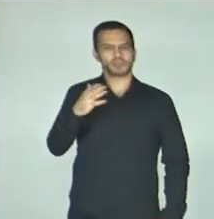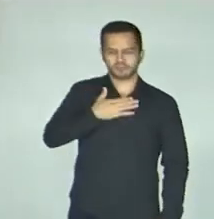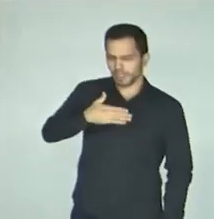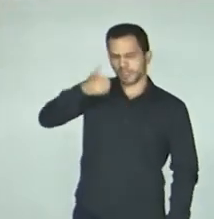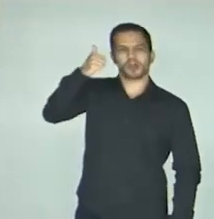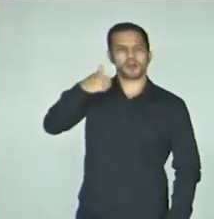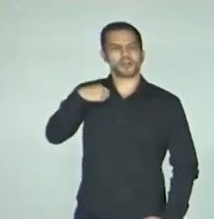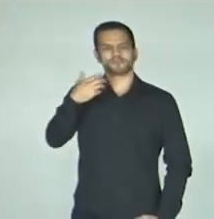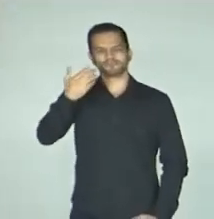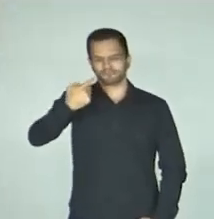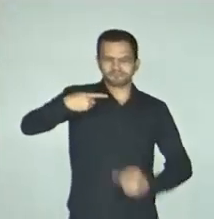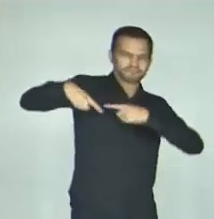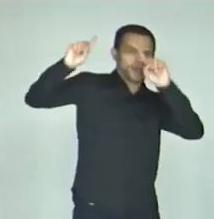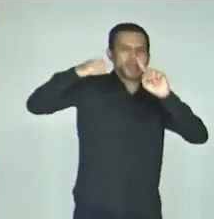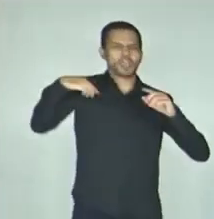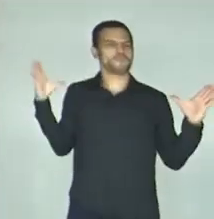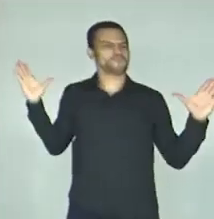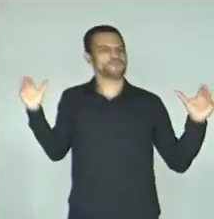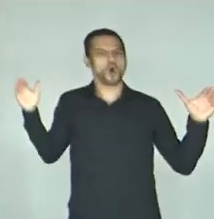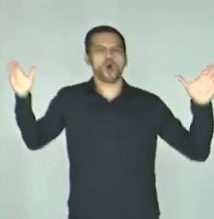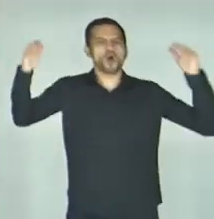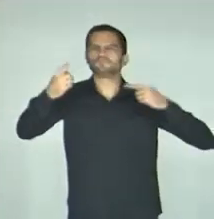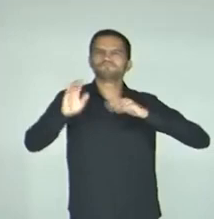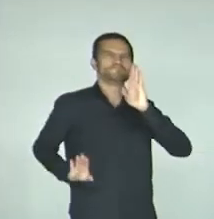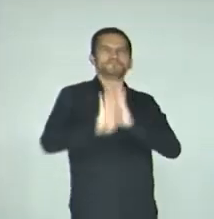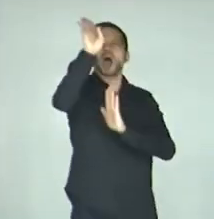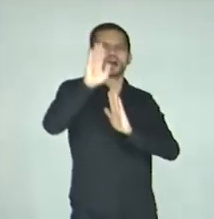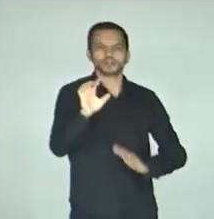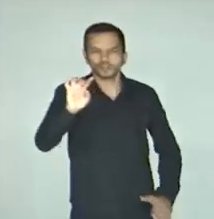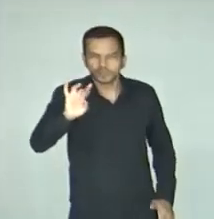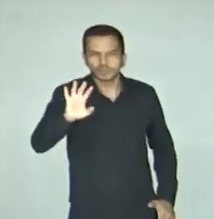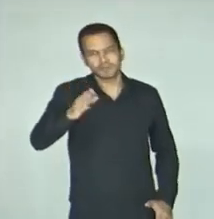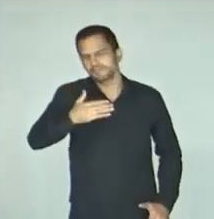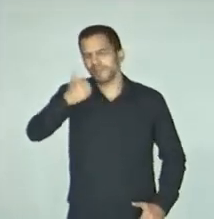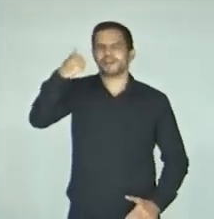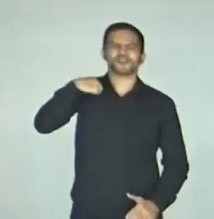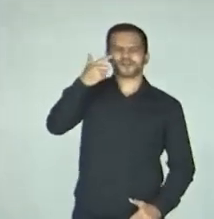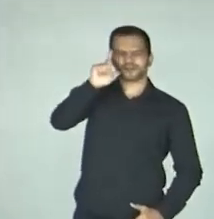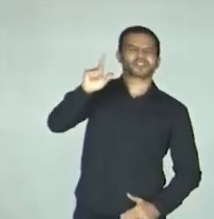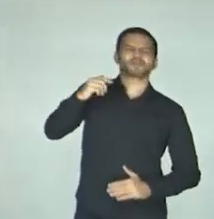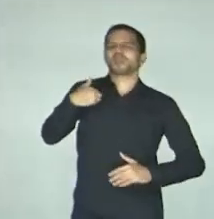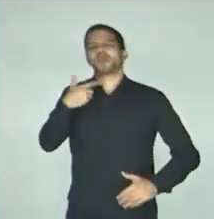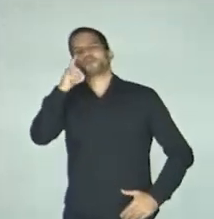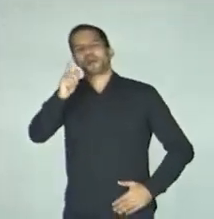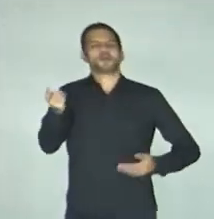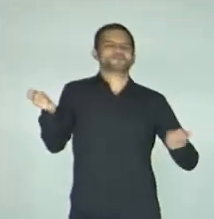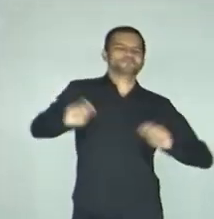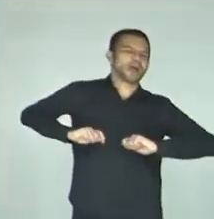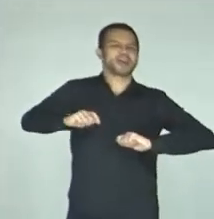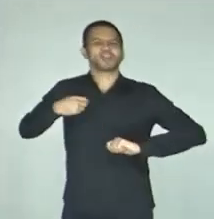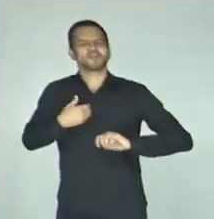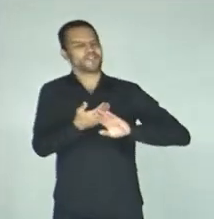é minha chance de dar o meu voo sozinho é minha chance de mostrar que eu sou capaz